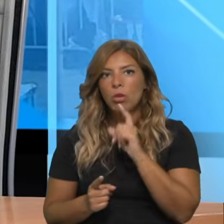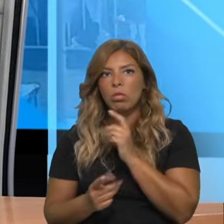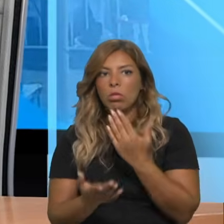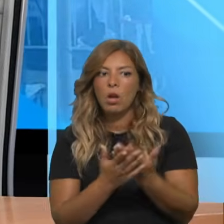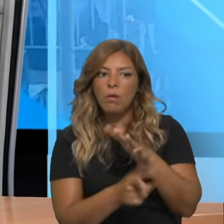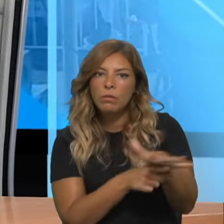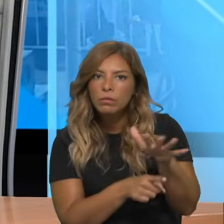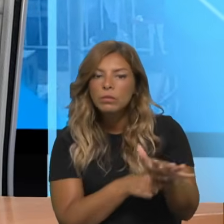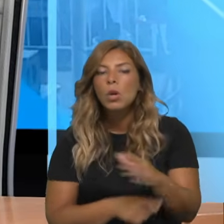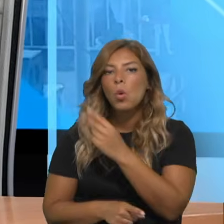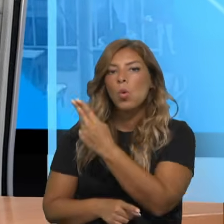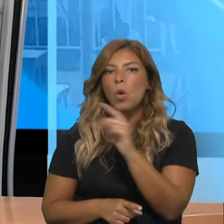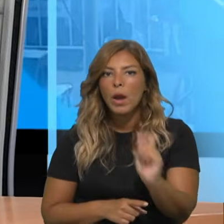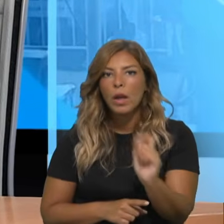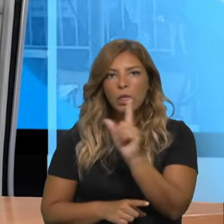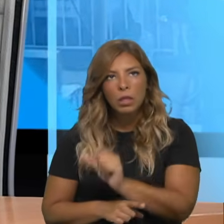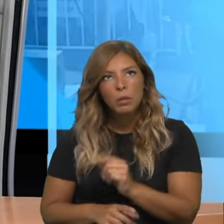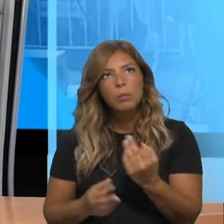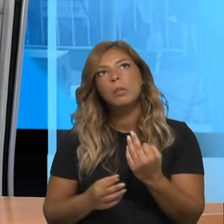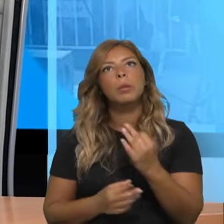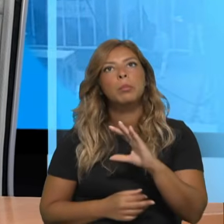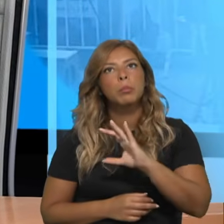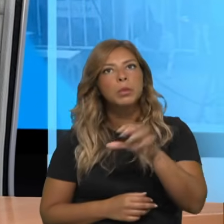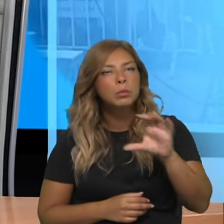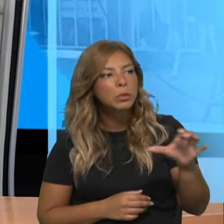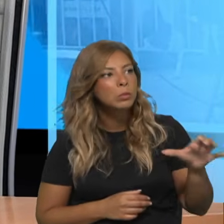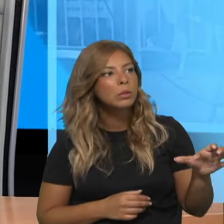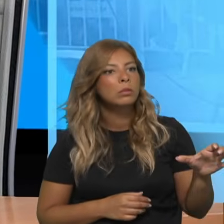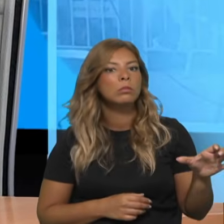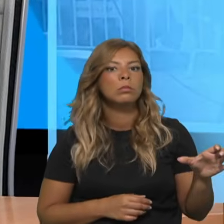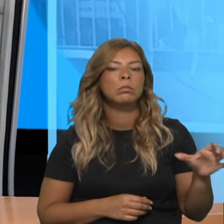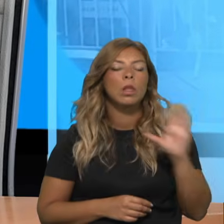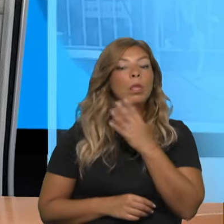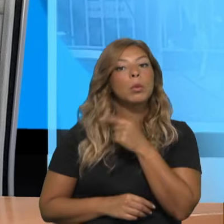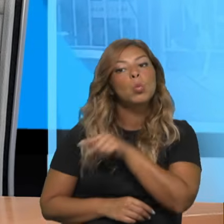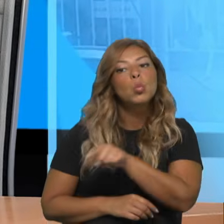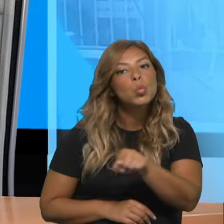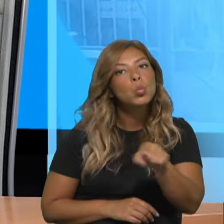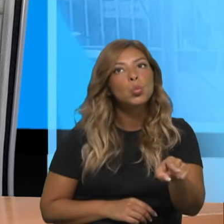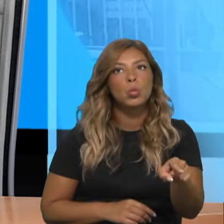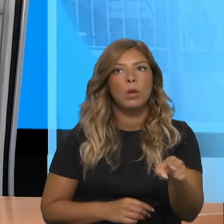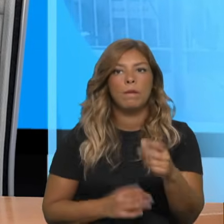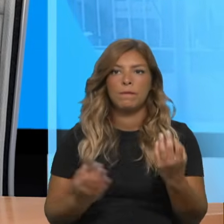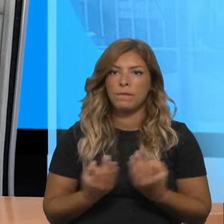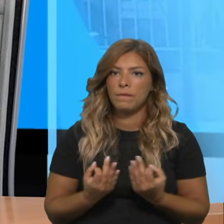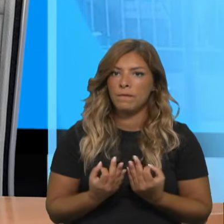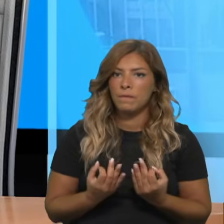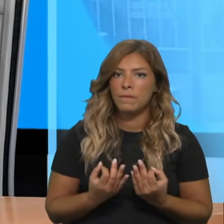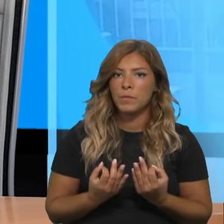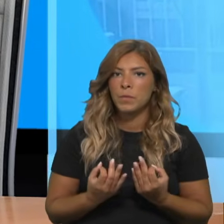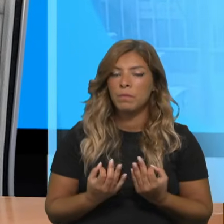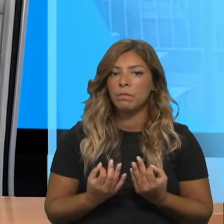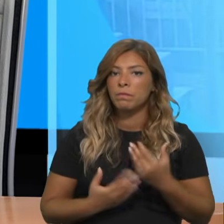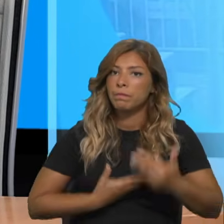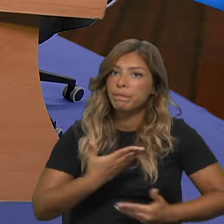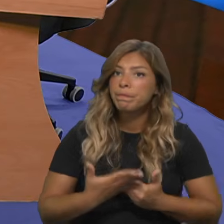União Europeia, onde estão os países de que dependem algumas destas empresas que operam no